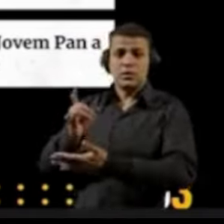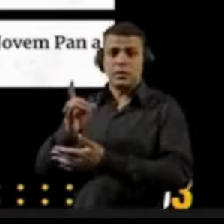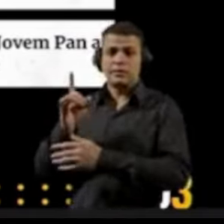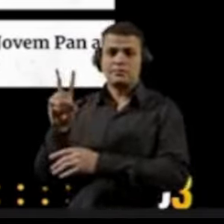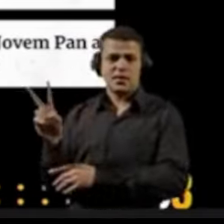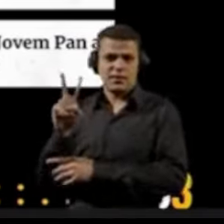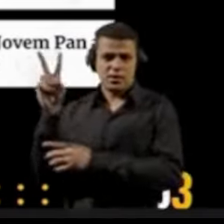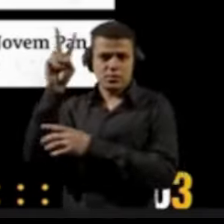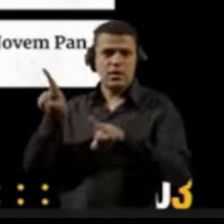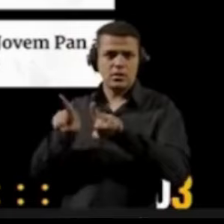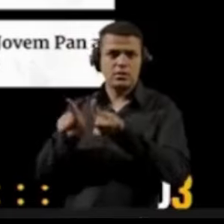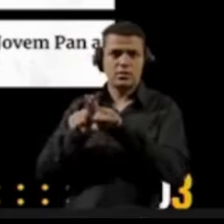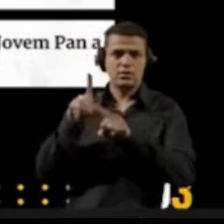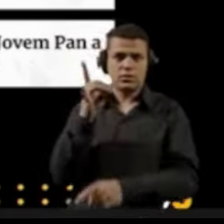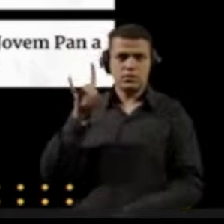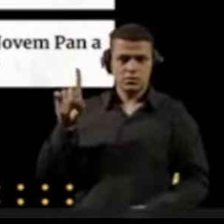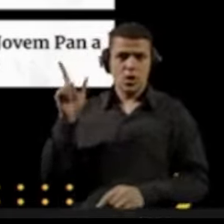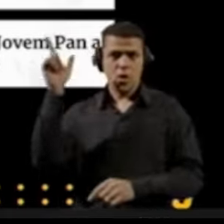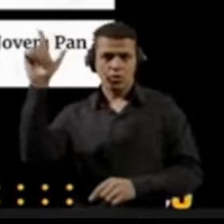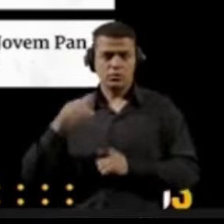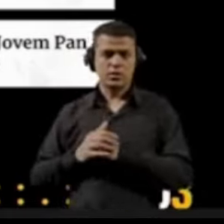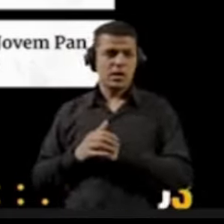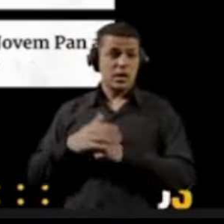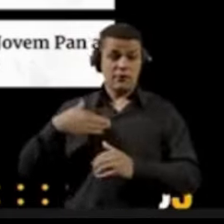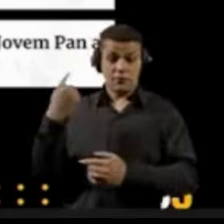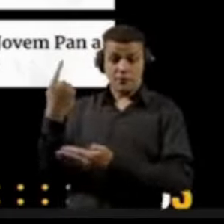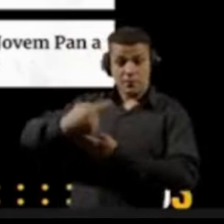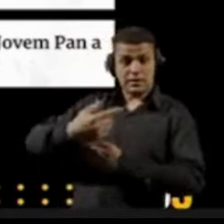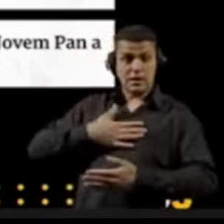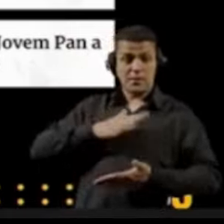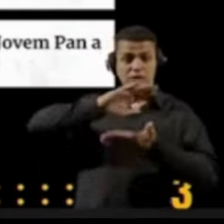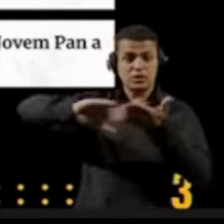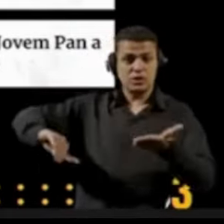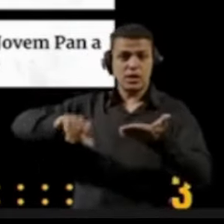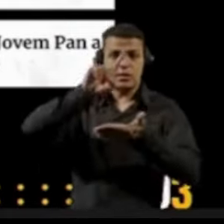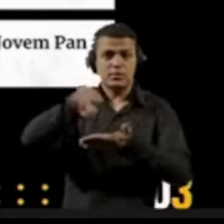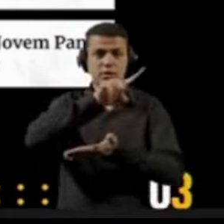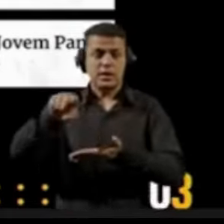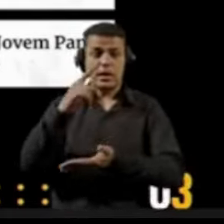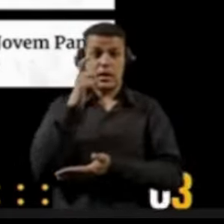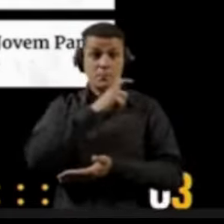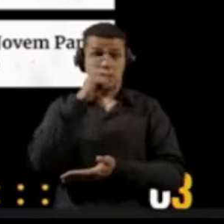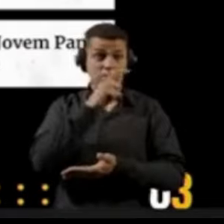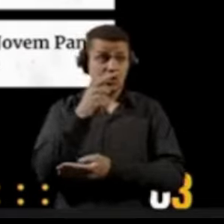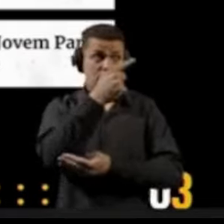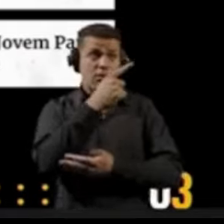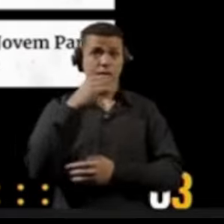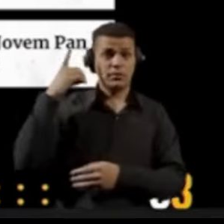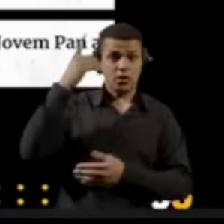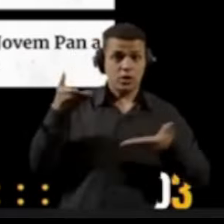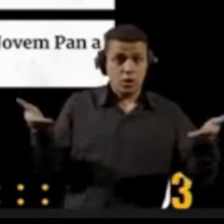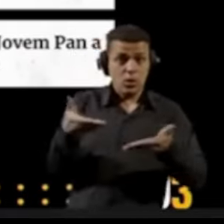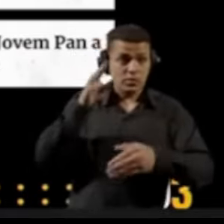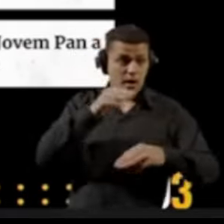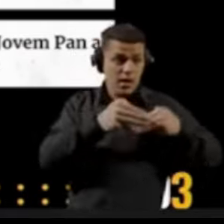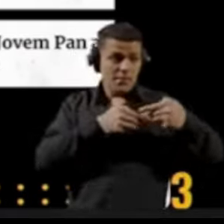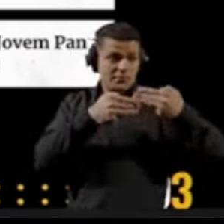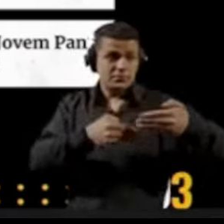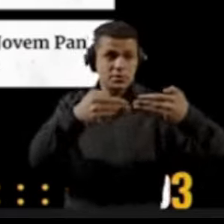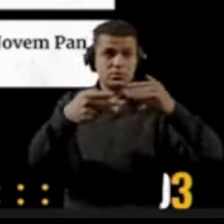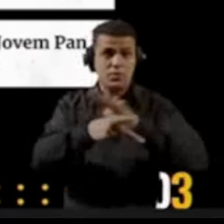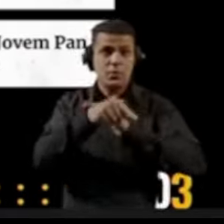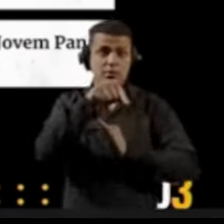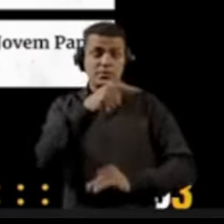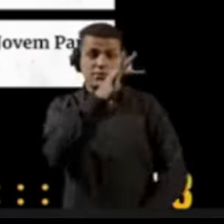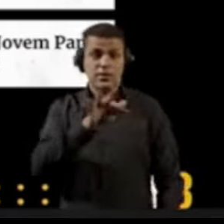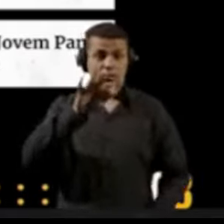Maduro. Nós fomos demandados juridicamente para tirarmos essas postagens, porque era mentira, segundo o seu advogado, que hoje é ministro do Supremo Tribunal